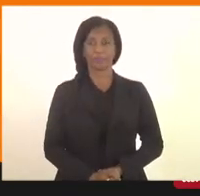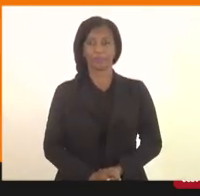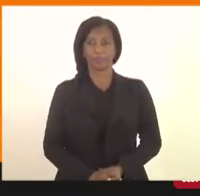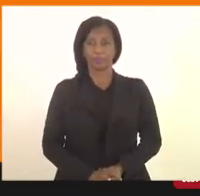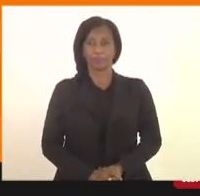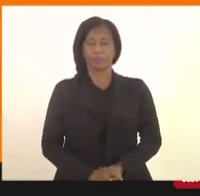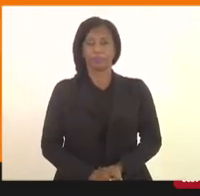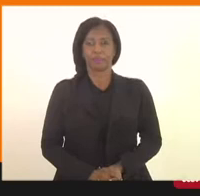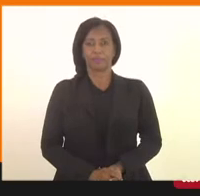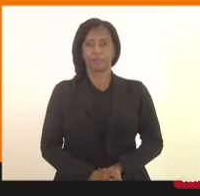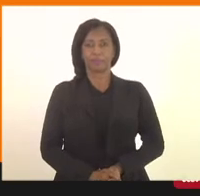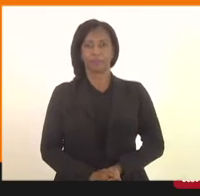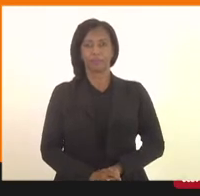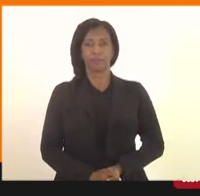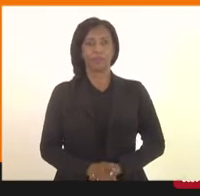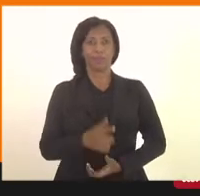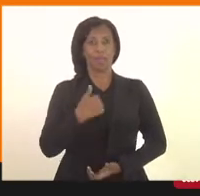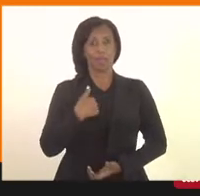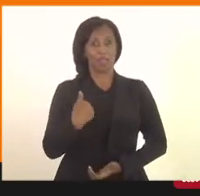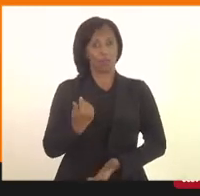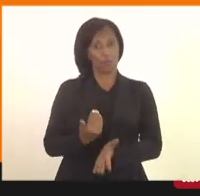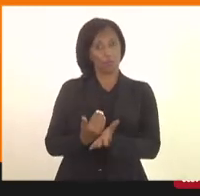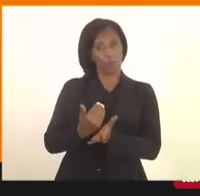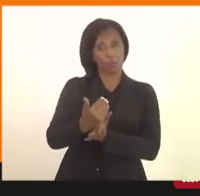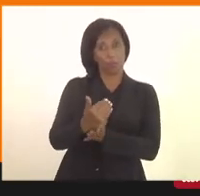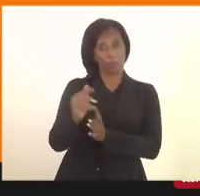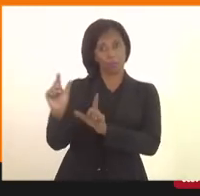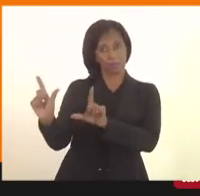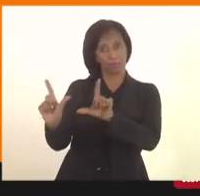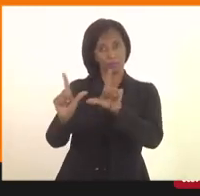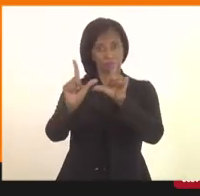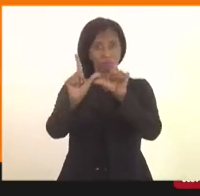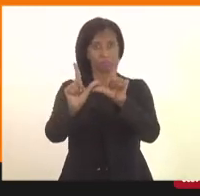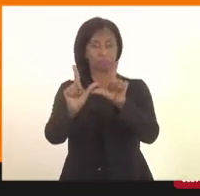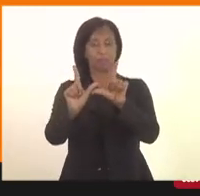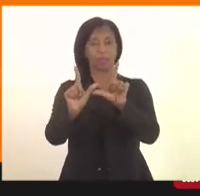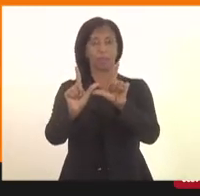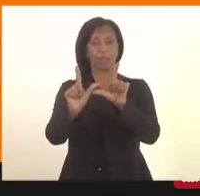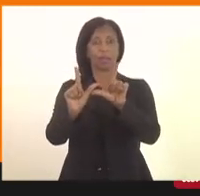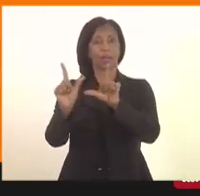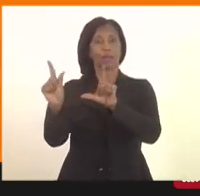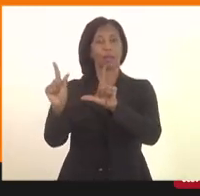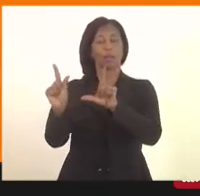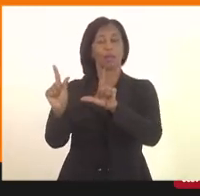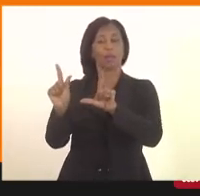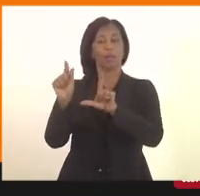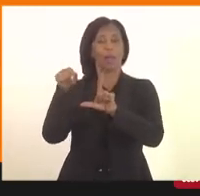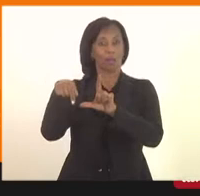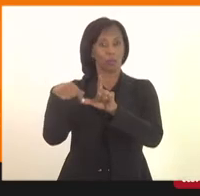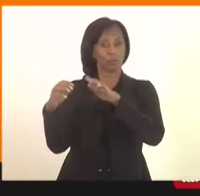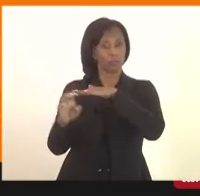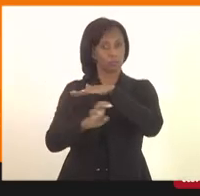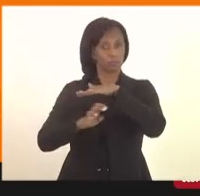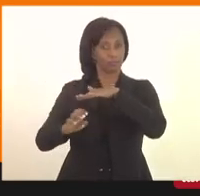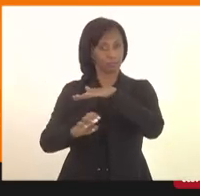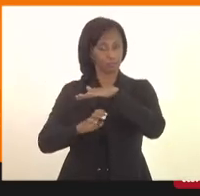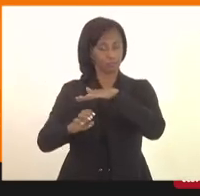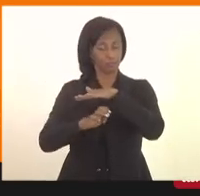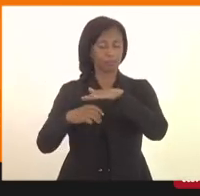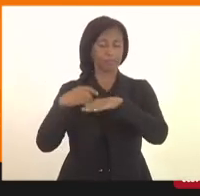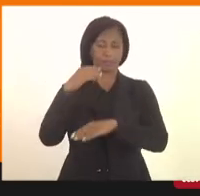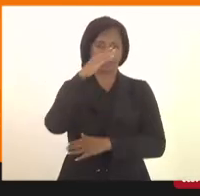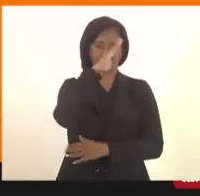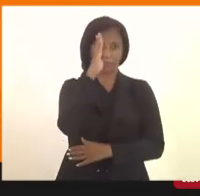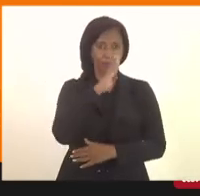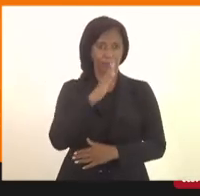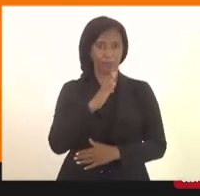Obrigada. Então, eu vou iniciar a apresentação, contextualizando a presença da nossa companhia no Brasil. E em seguida eu vou